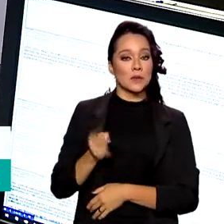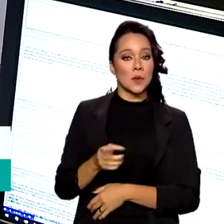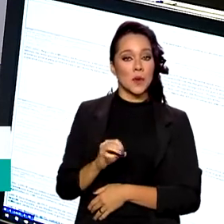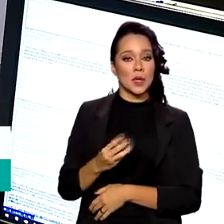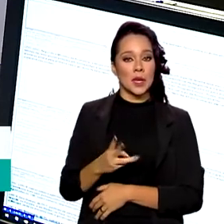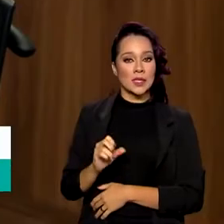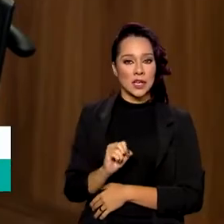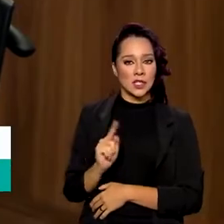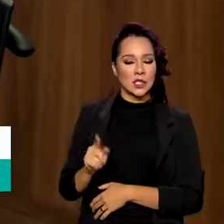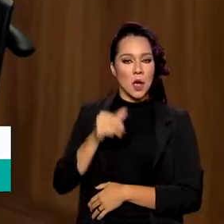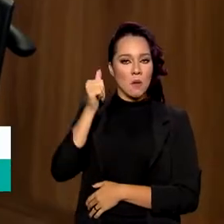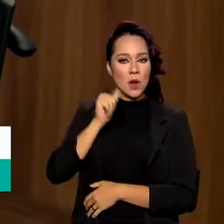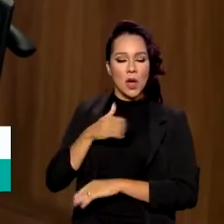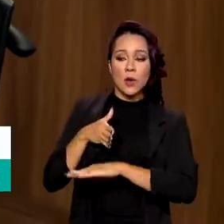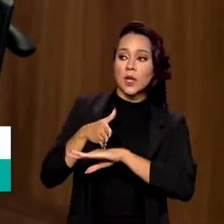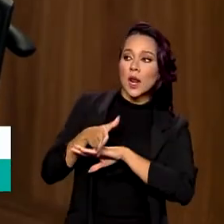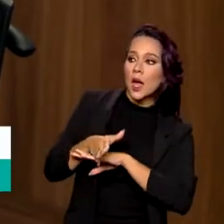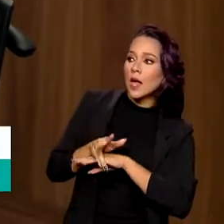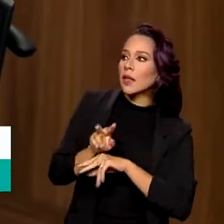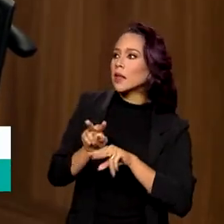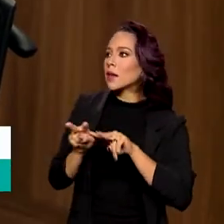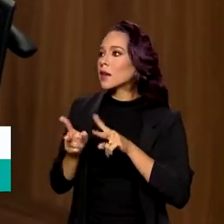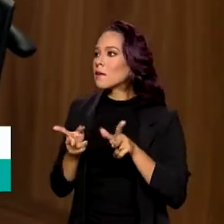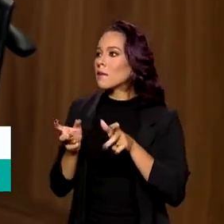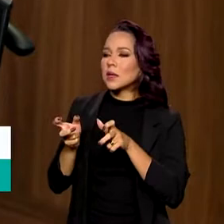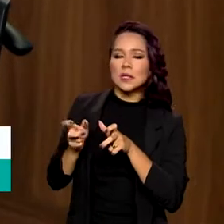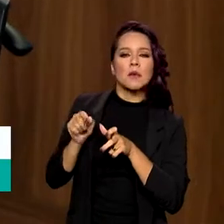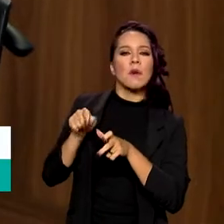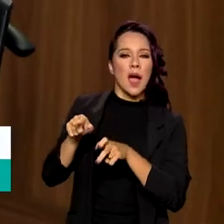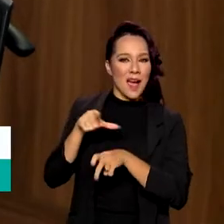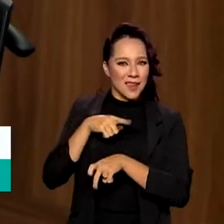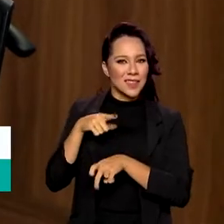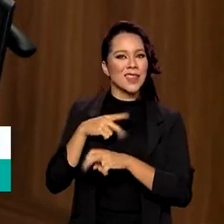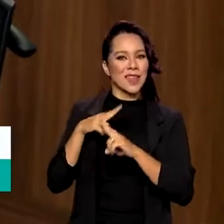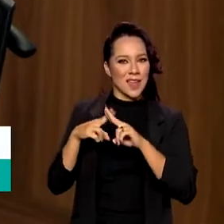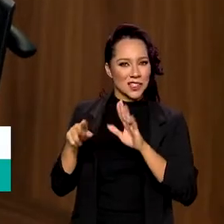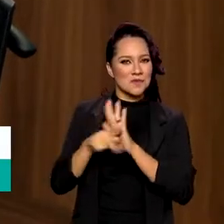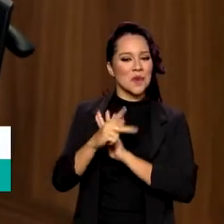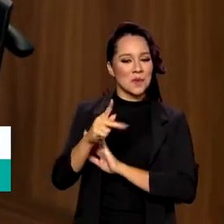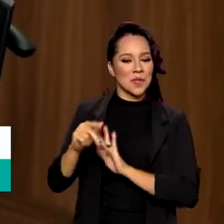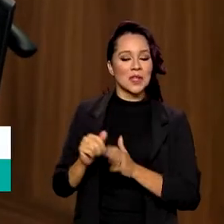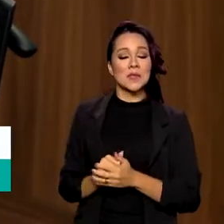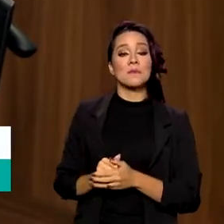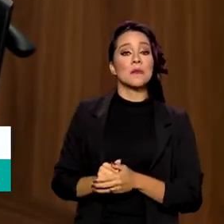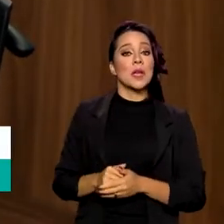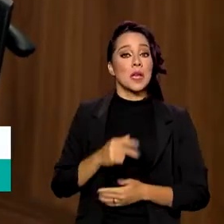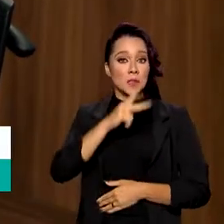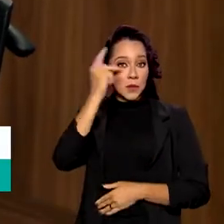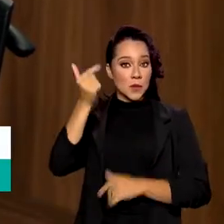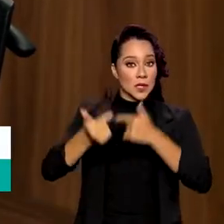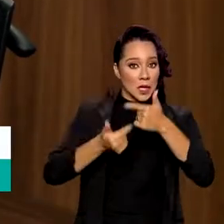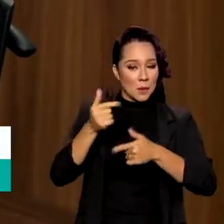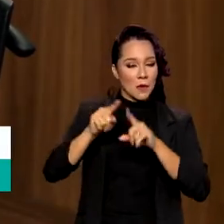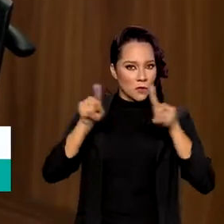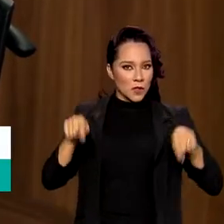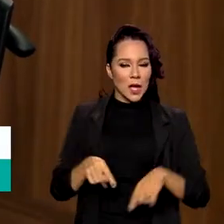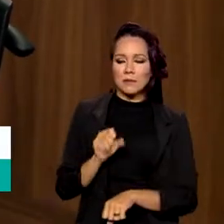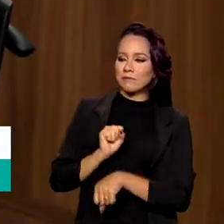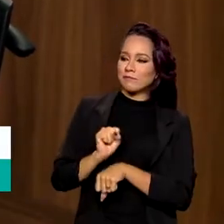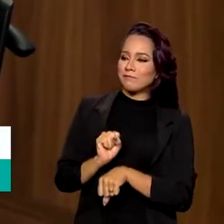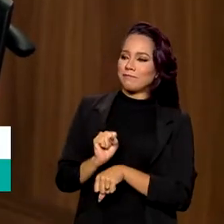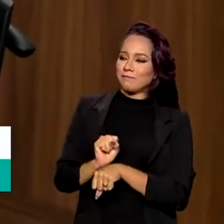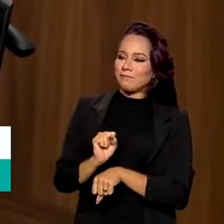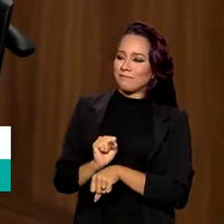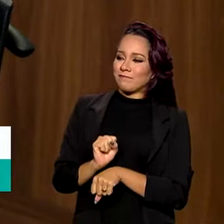e três agências a mulher quando ela entra ela já identifica ali aqui tem caixa para elas e os nossos empregados estão lá aguardando